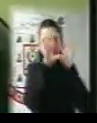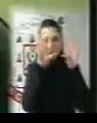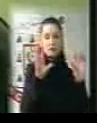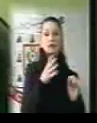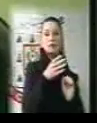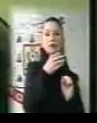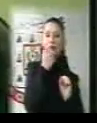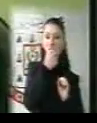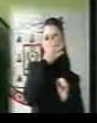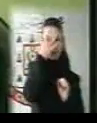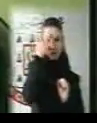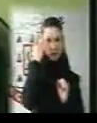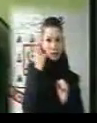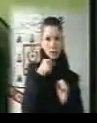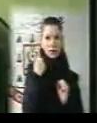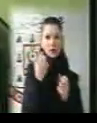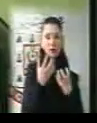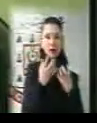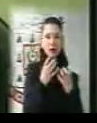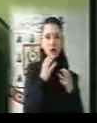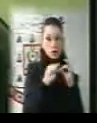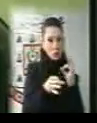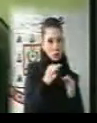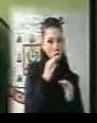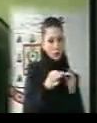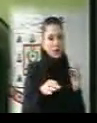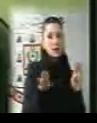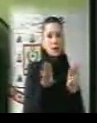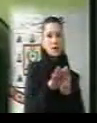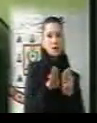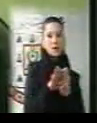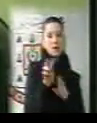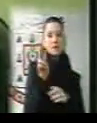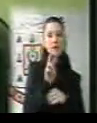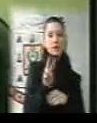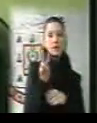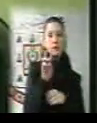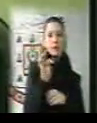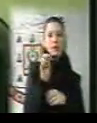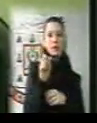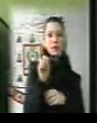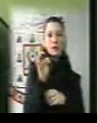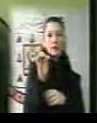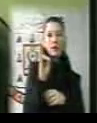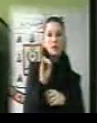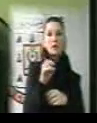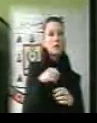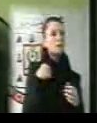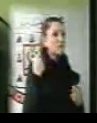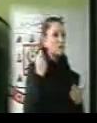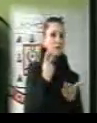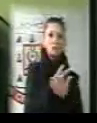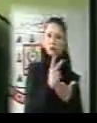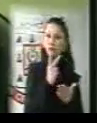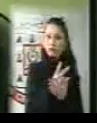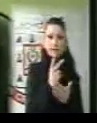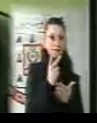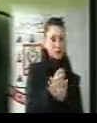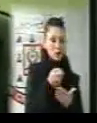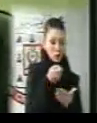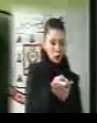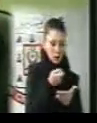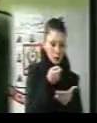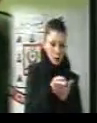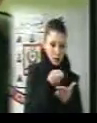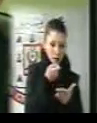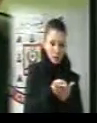esclarecimentos. E quero fazer justiça aqui também à vereadora Tatiana, e que tem me cobrado insistentemente a minha